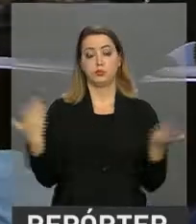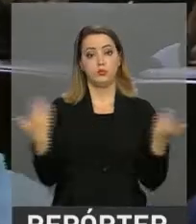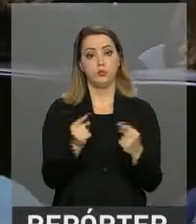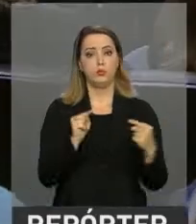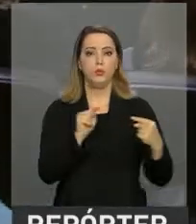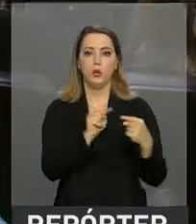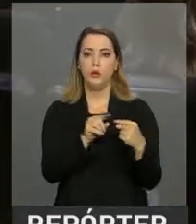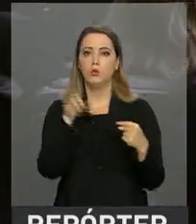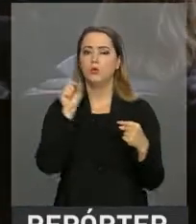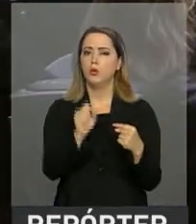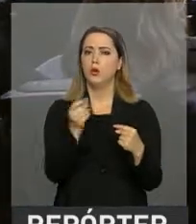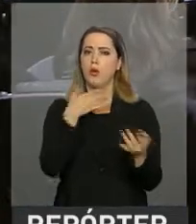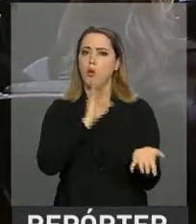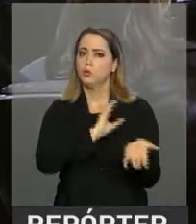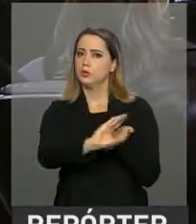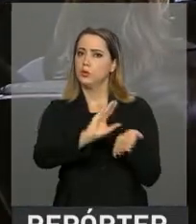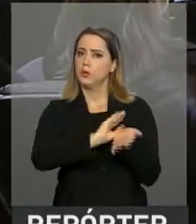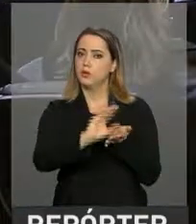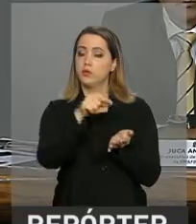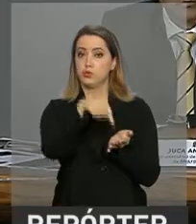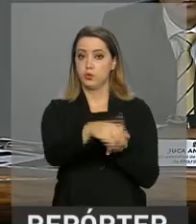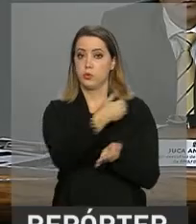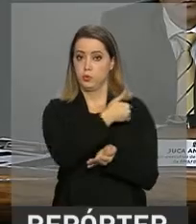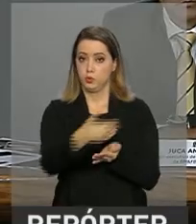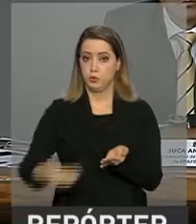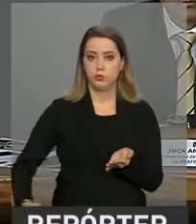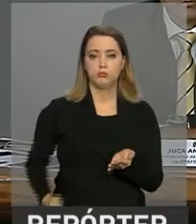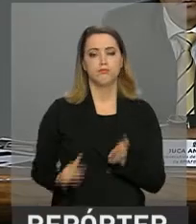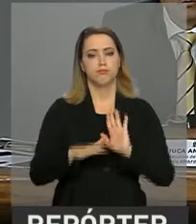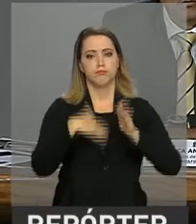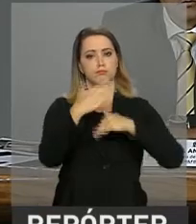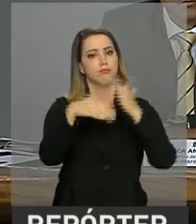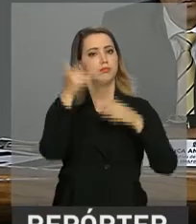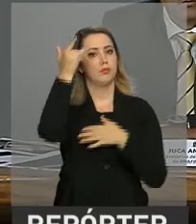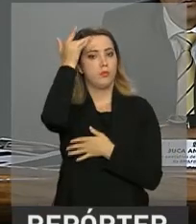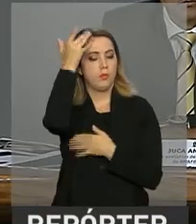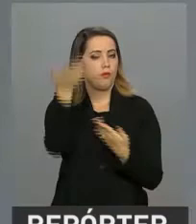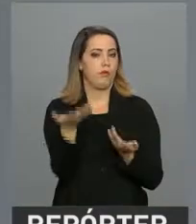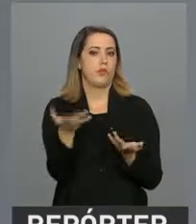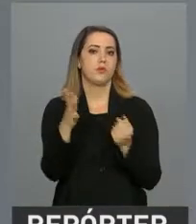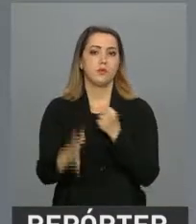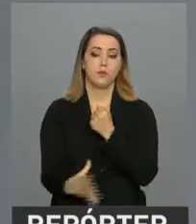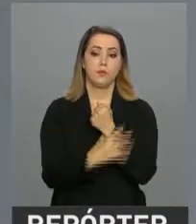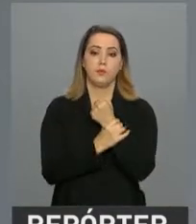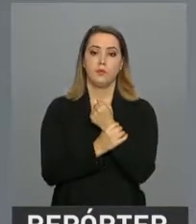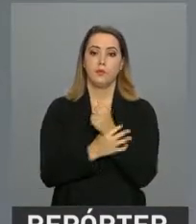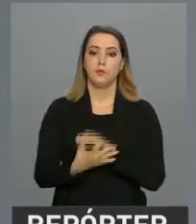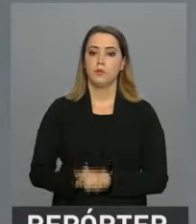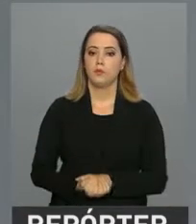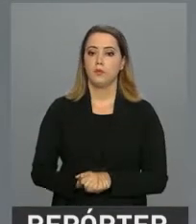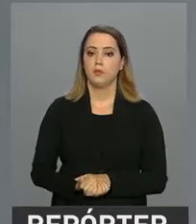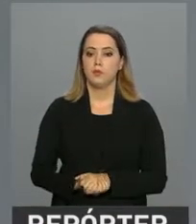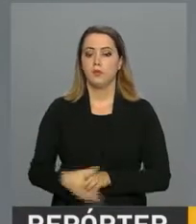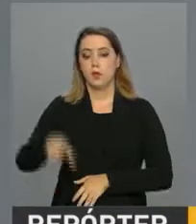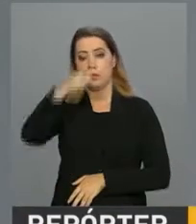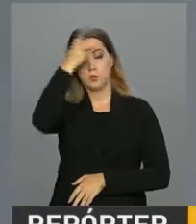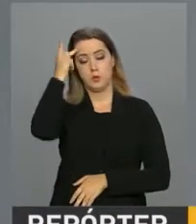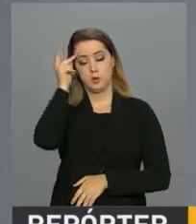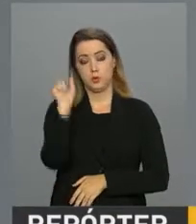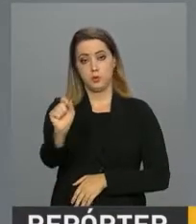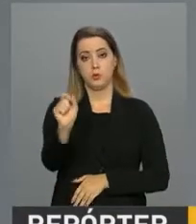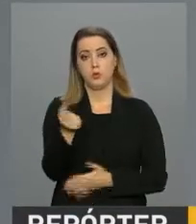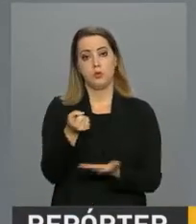novidades é tornar os investimentos no tesouro direto cada vez mais fáceis e seguros os investidores que na hora do cadastro